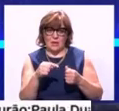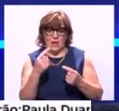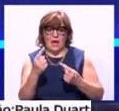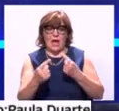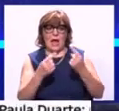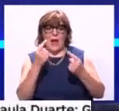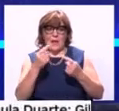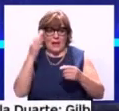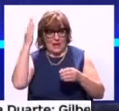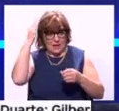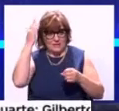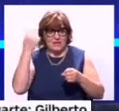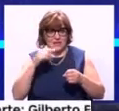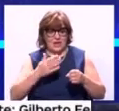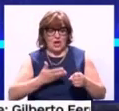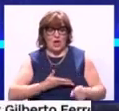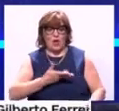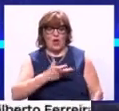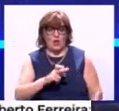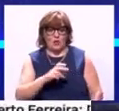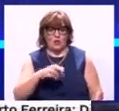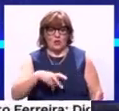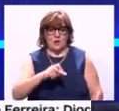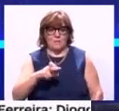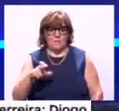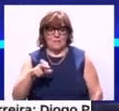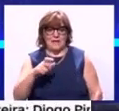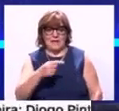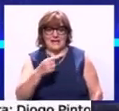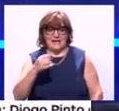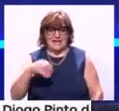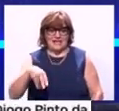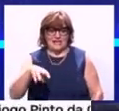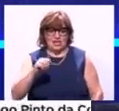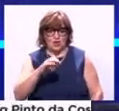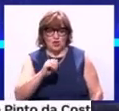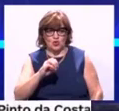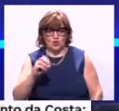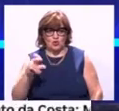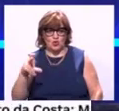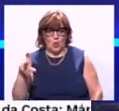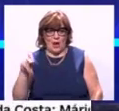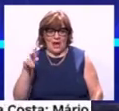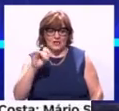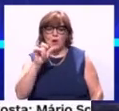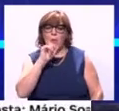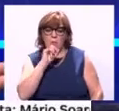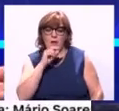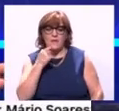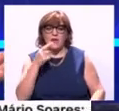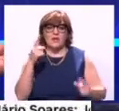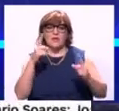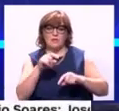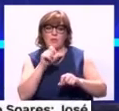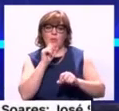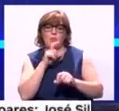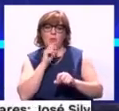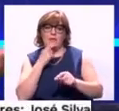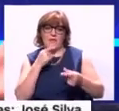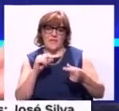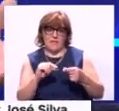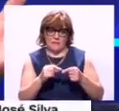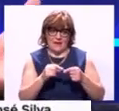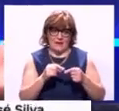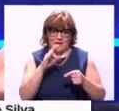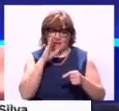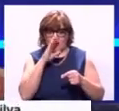que encabeça um Conselho Superior, que é o Dr. Martins Soares. Gostava, espero, que seja que vocês o tornem isto possível, este debate, se